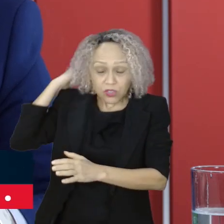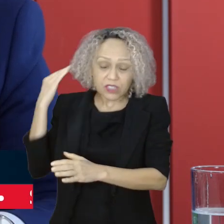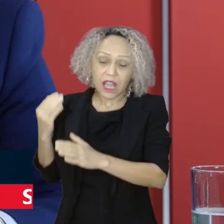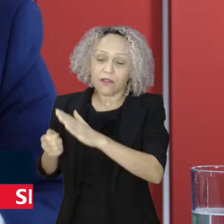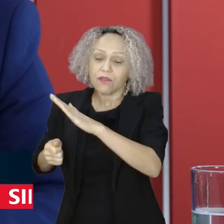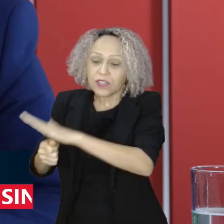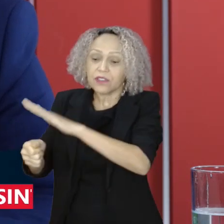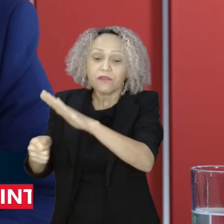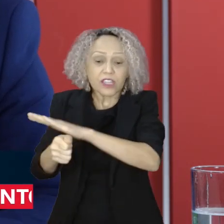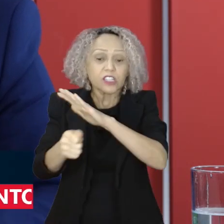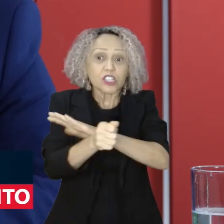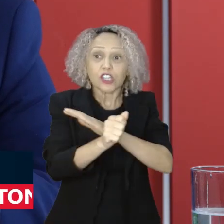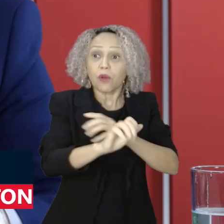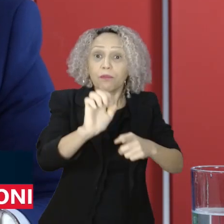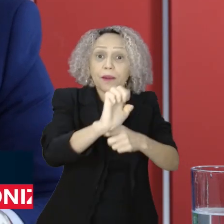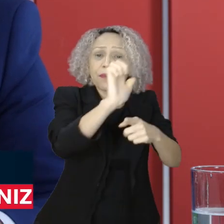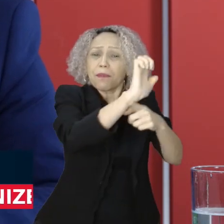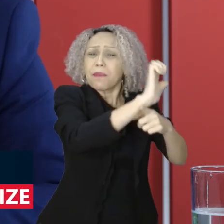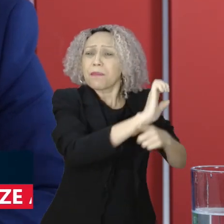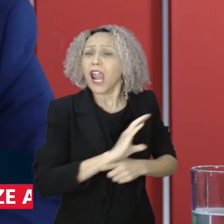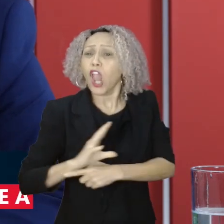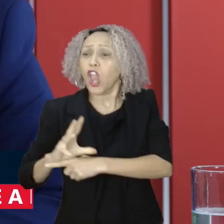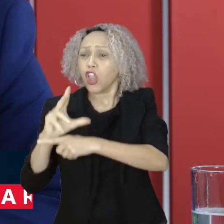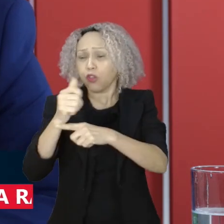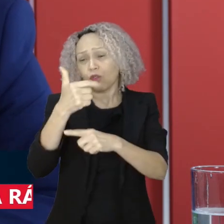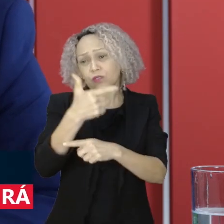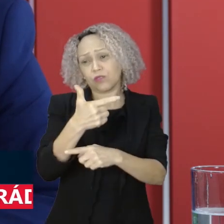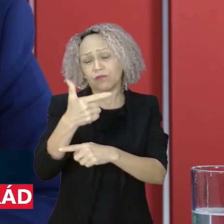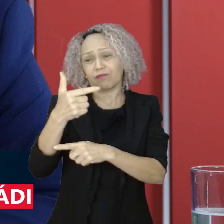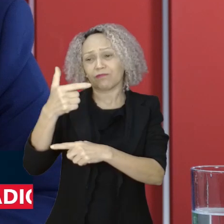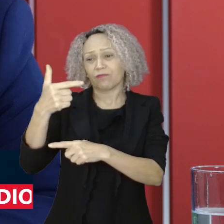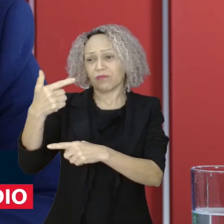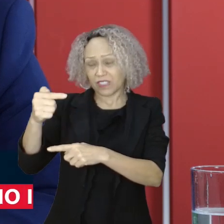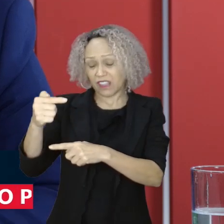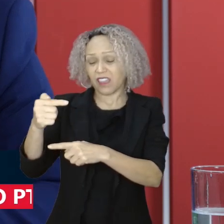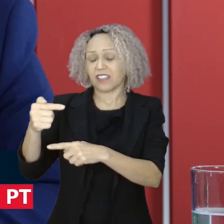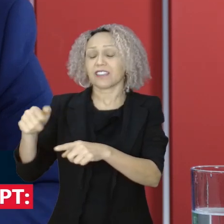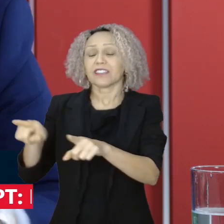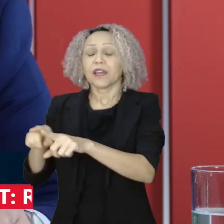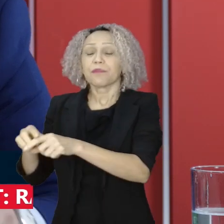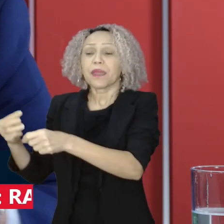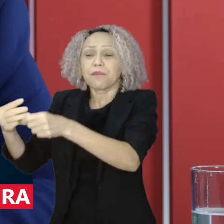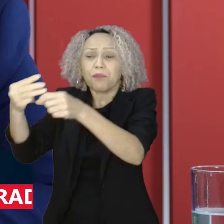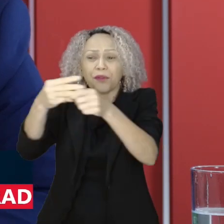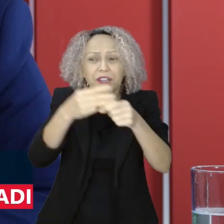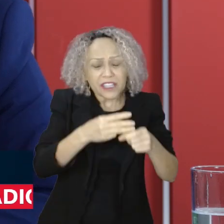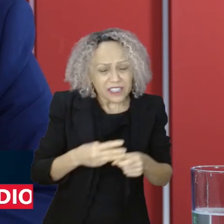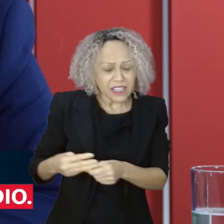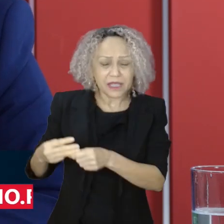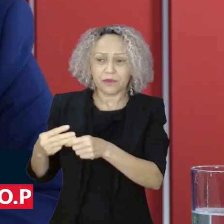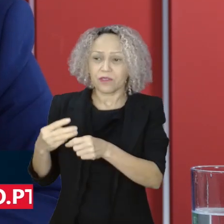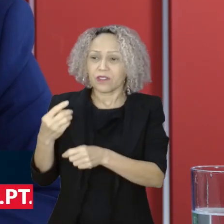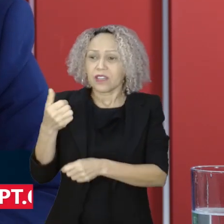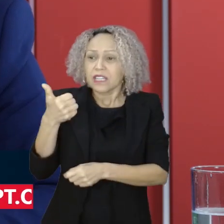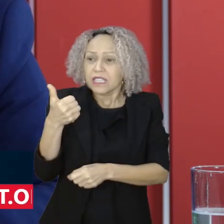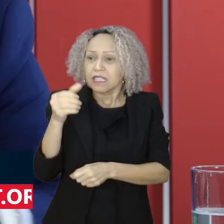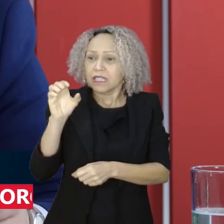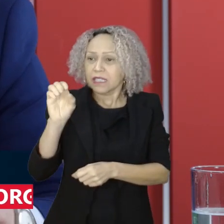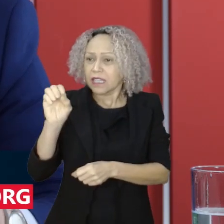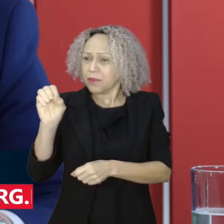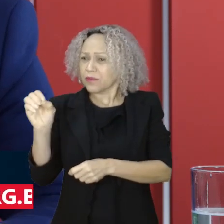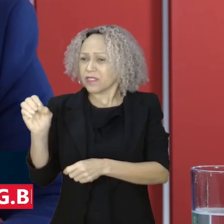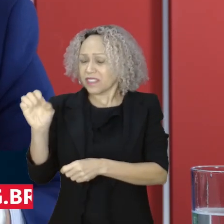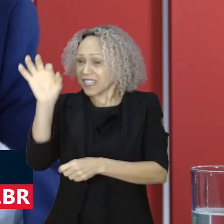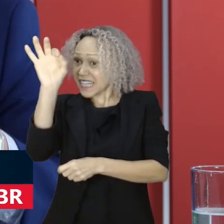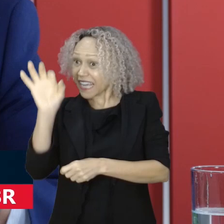dos estados brasileiros, 98% dos municípios, 100% dos municípios da região Nordeste,